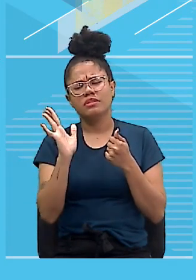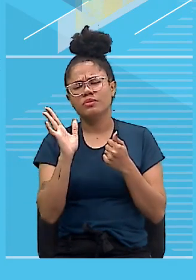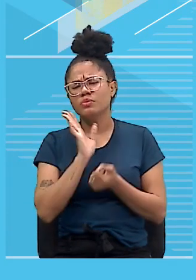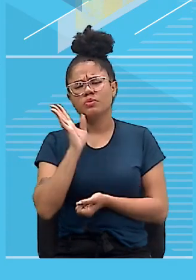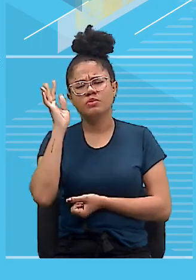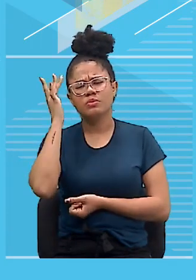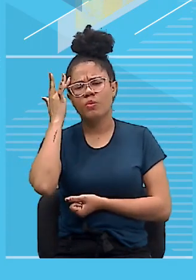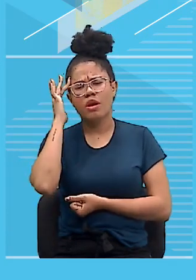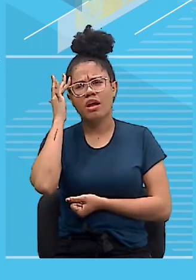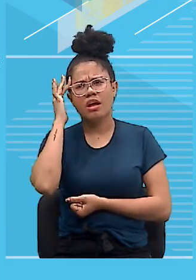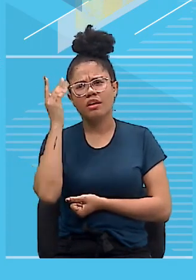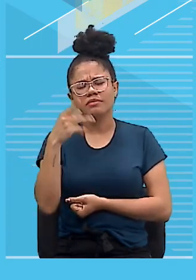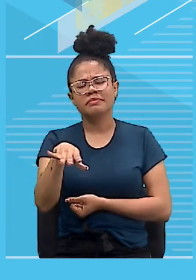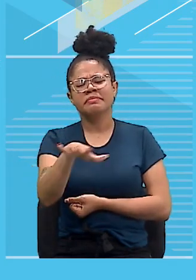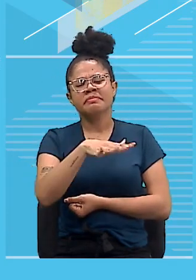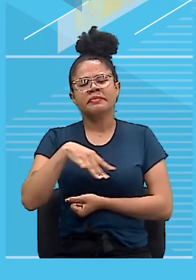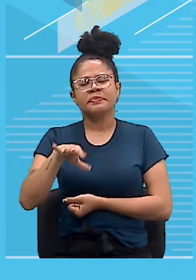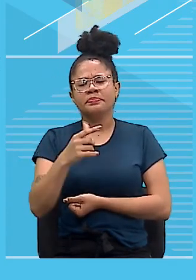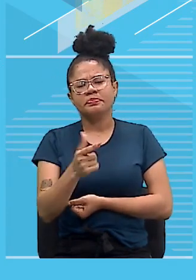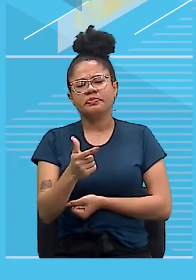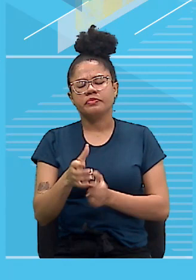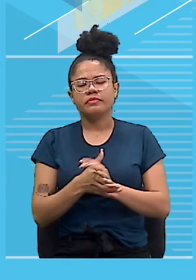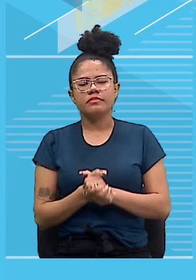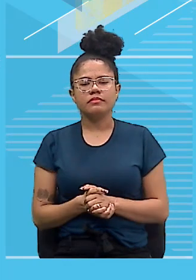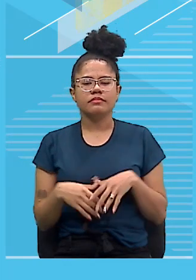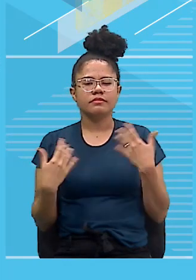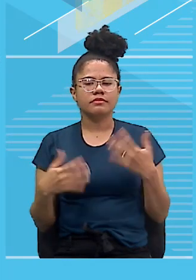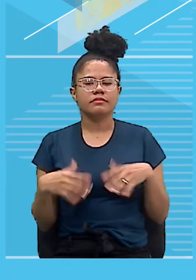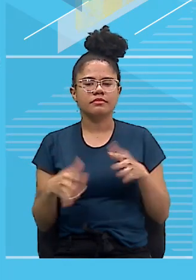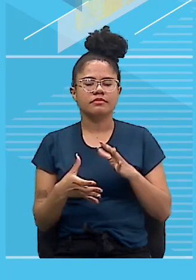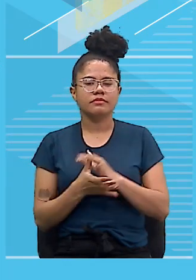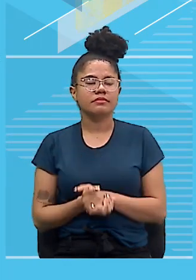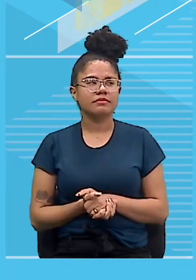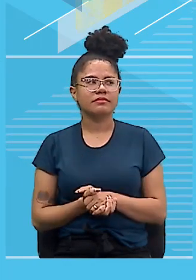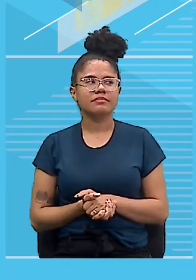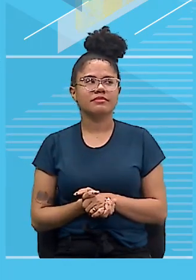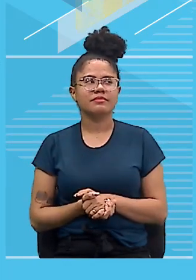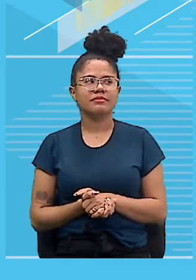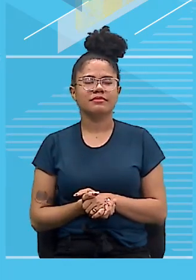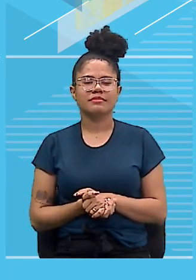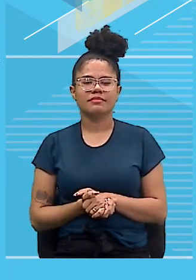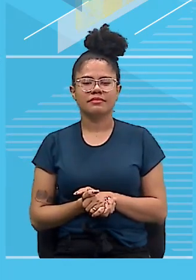tem não né eu vou